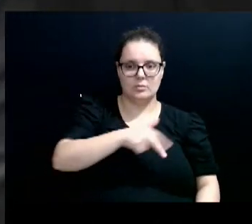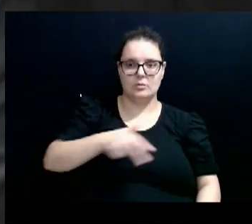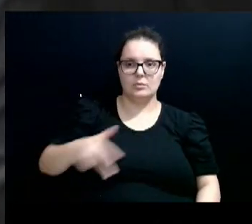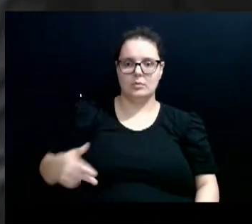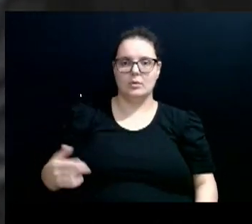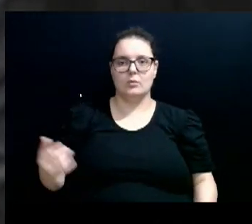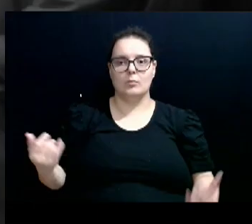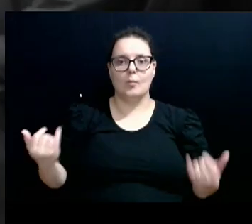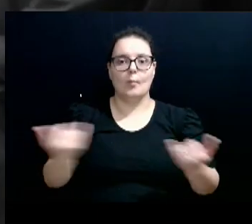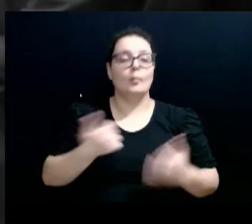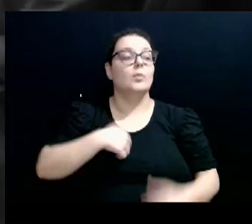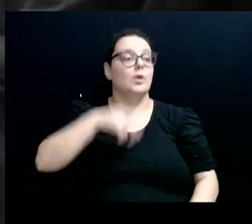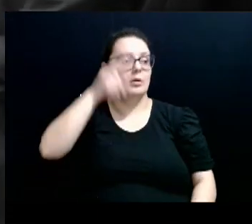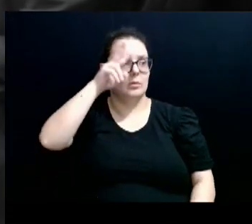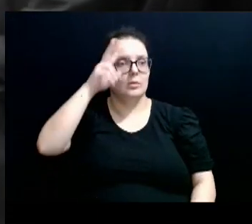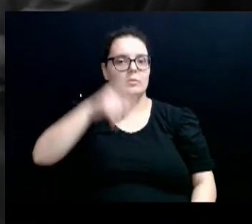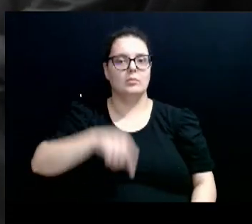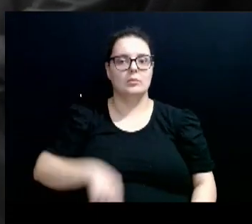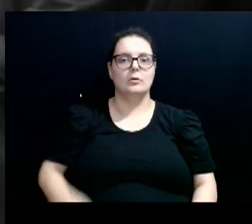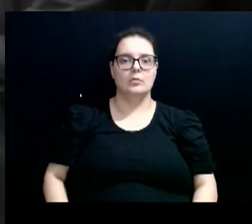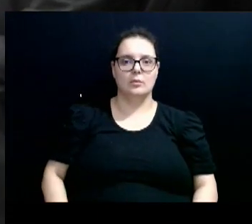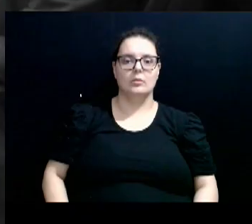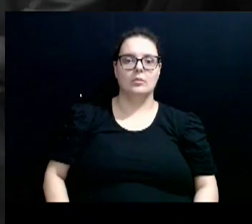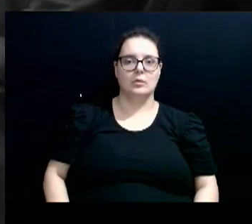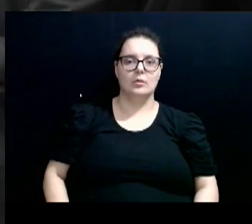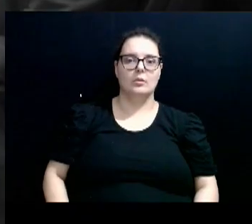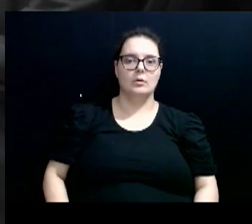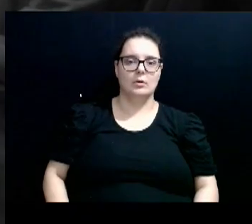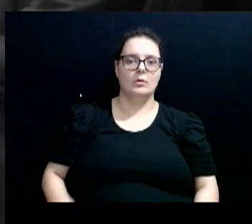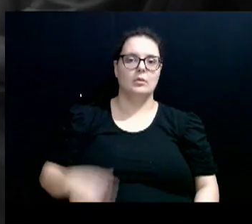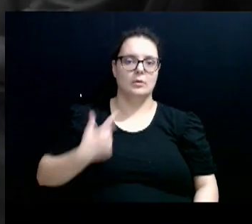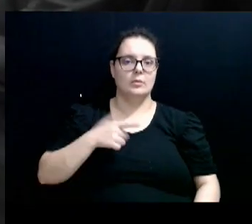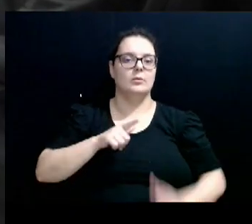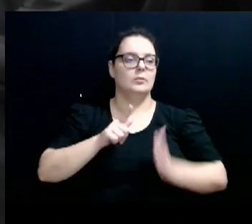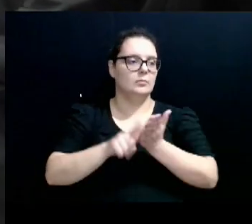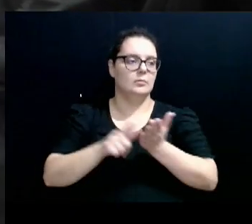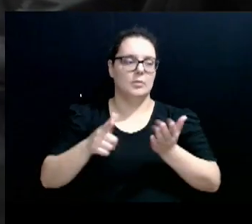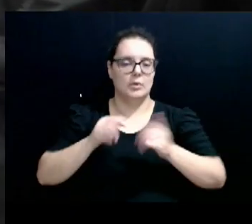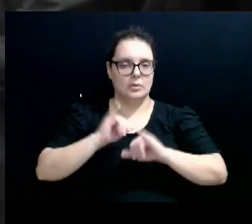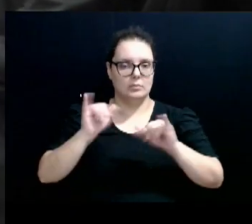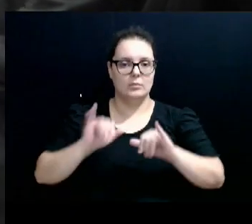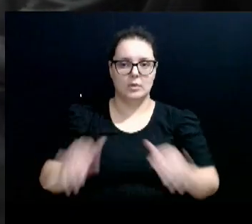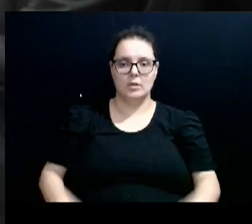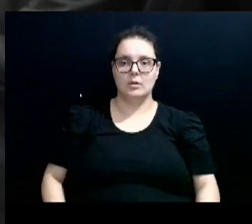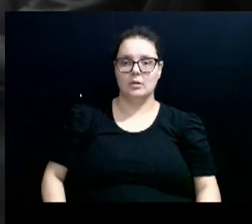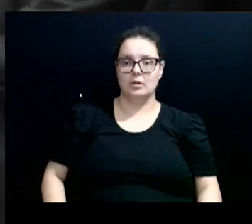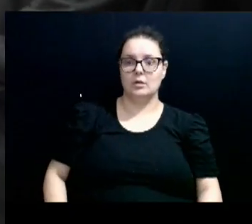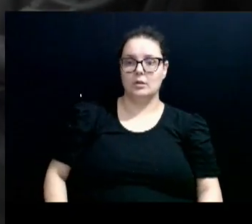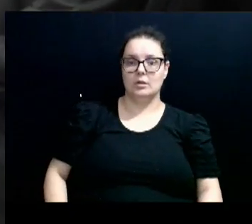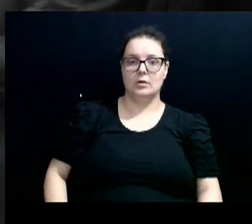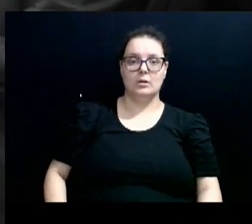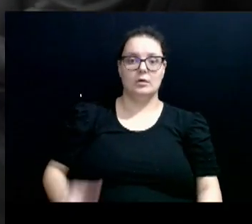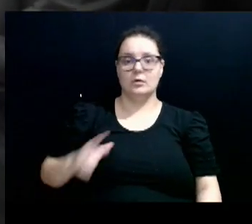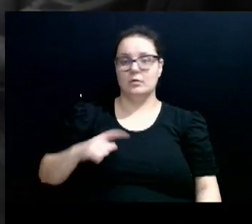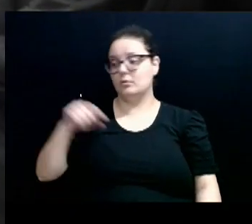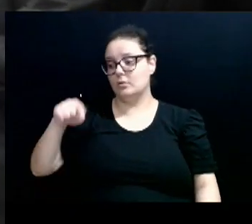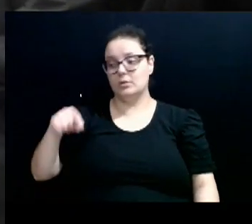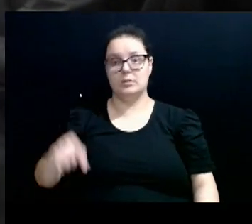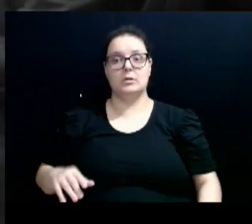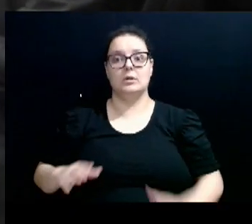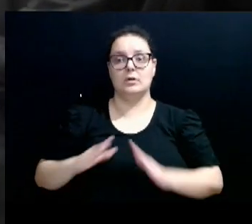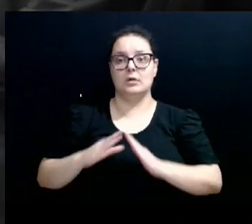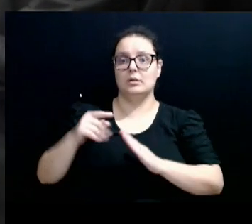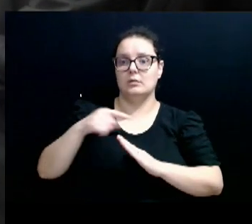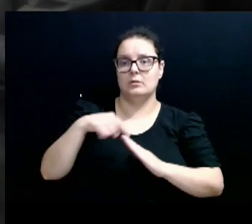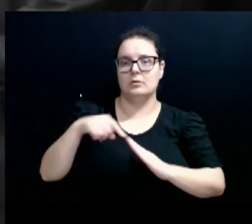gente colocou aqui nos nossos telejornais. Dava para ter uma sessão lá no hospital, na Casa de Saúde, acho que tinha